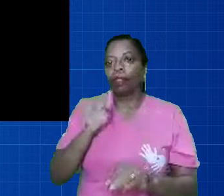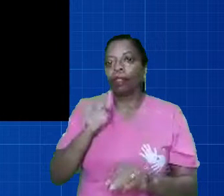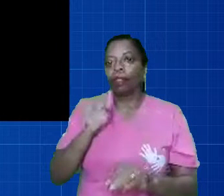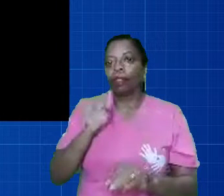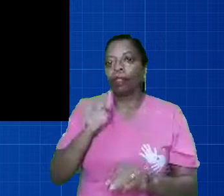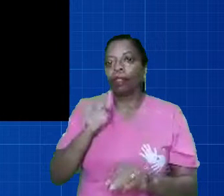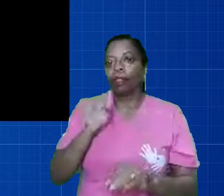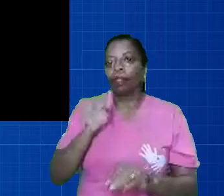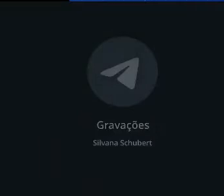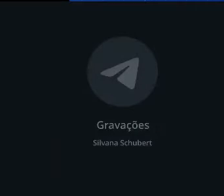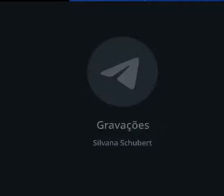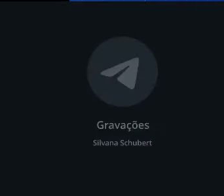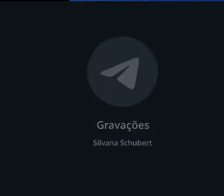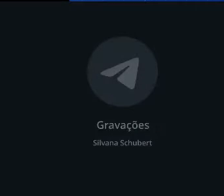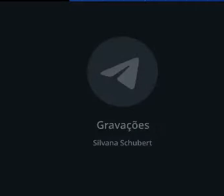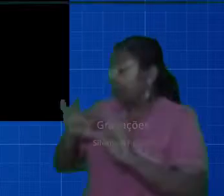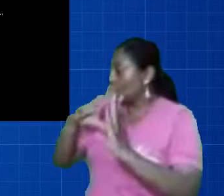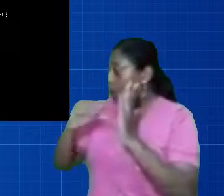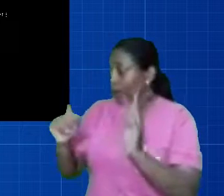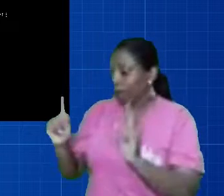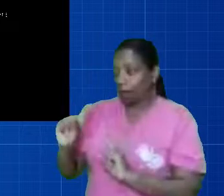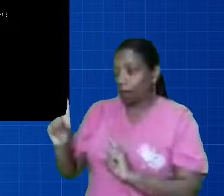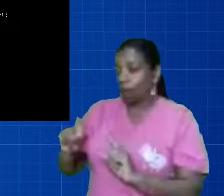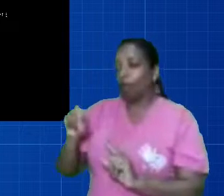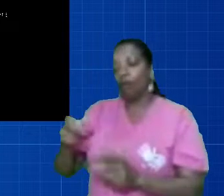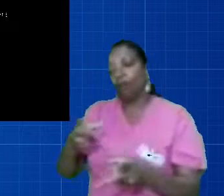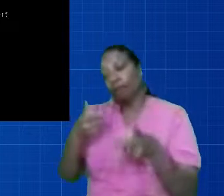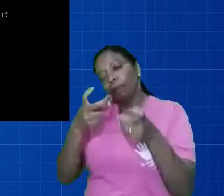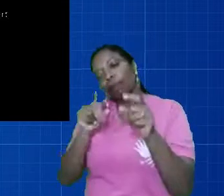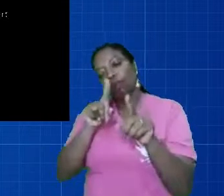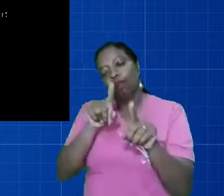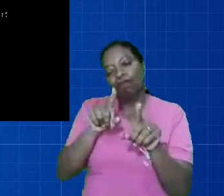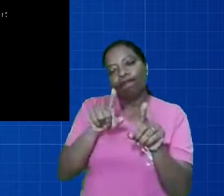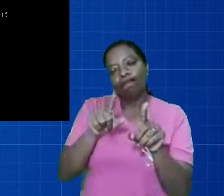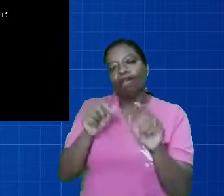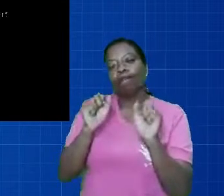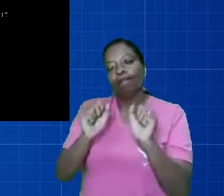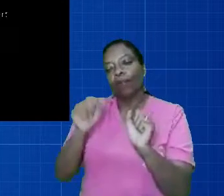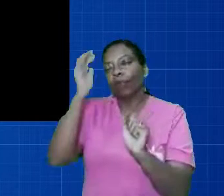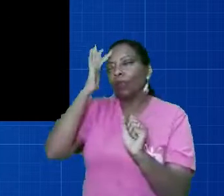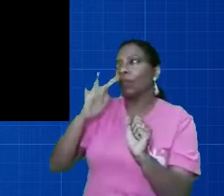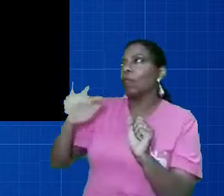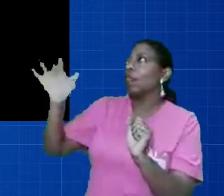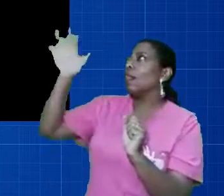a cópia, e sim aquilo como uma inspiração para a criação, né?